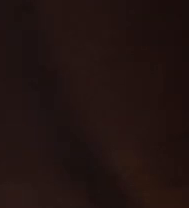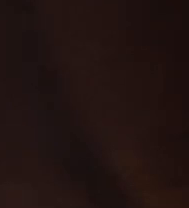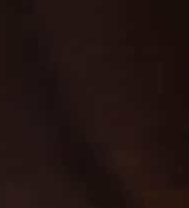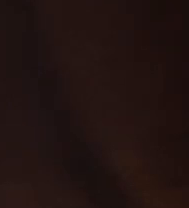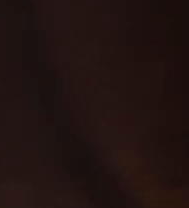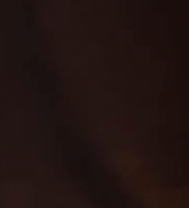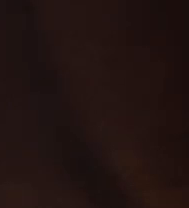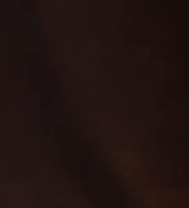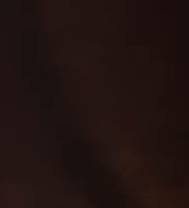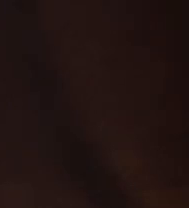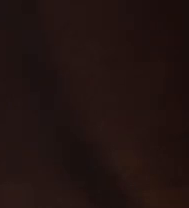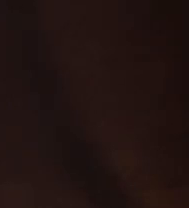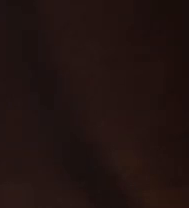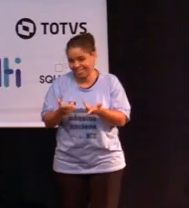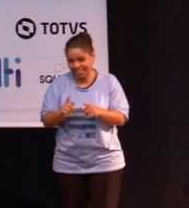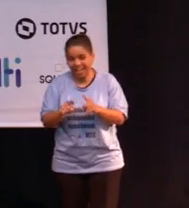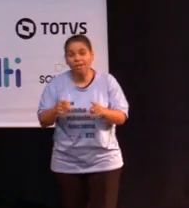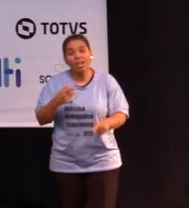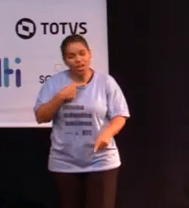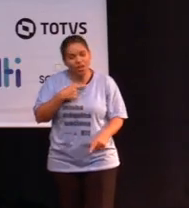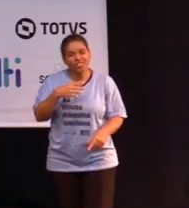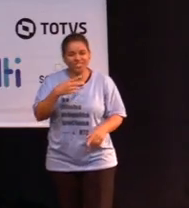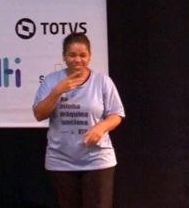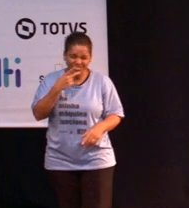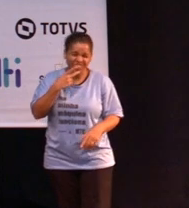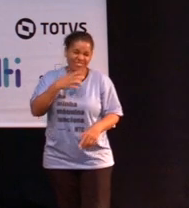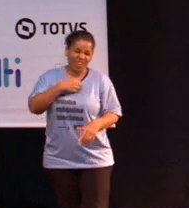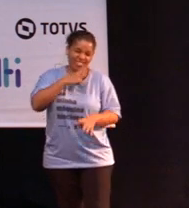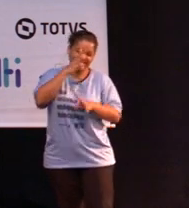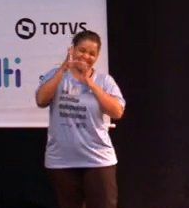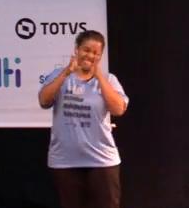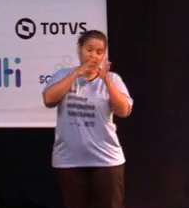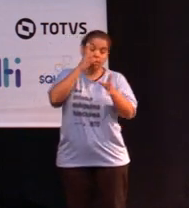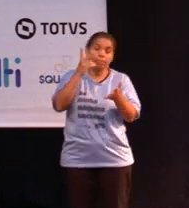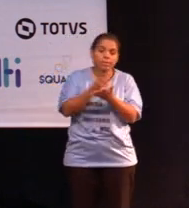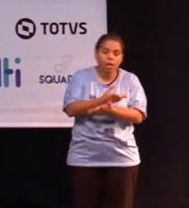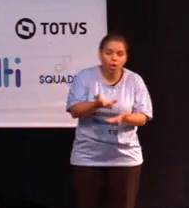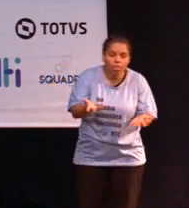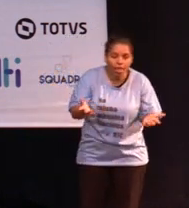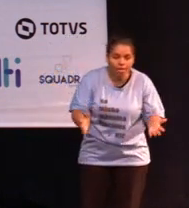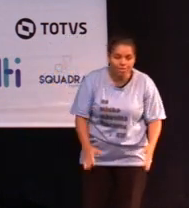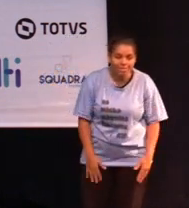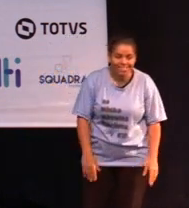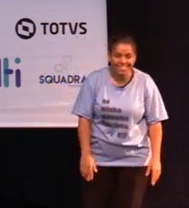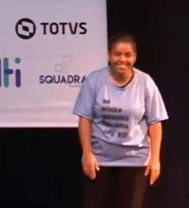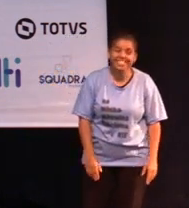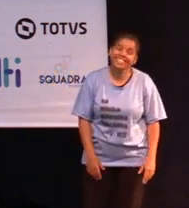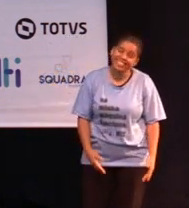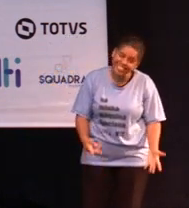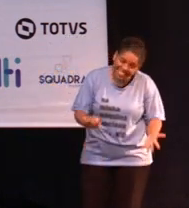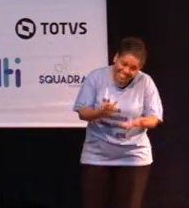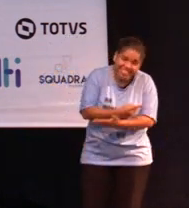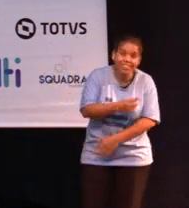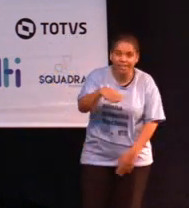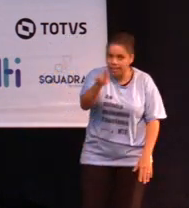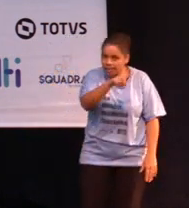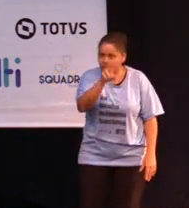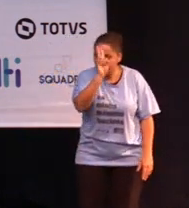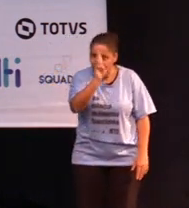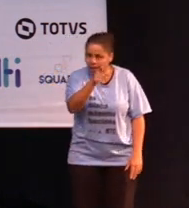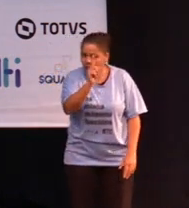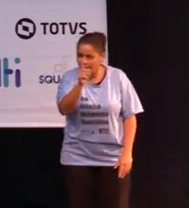to falando de falar exagerada mas acontece gente acho que a galera tá executasse está se vendo aí no passado